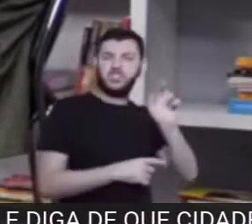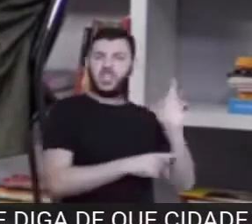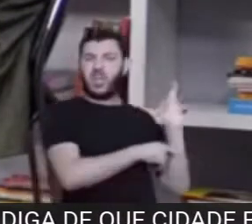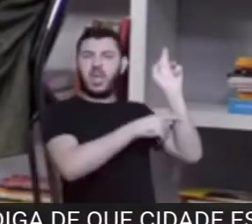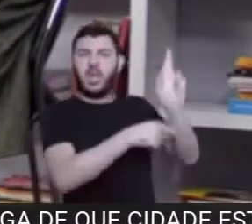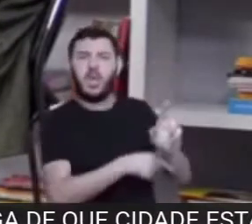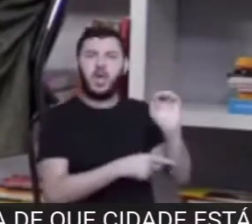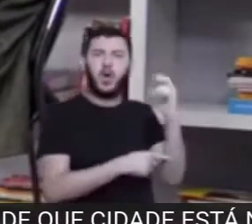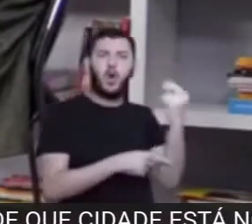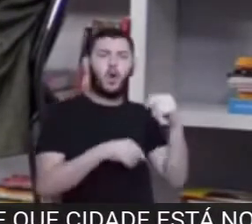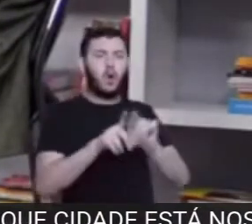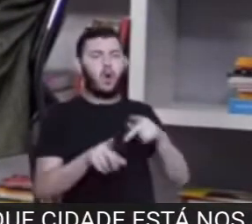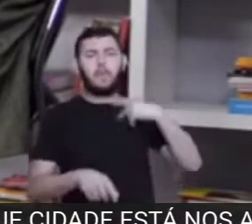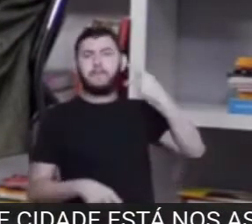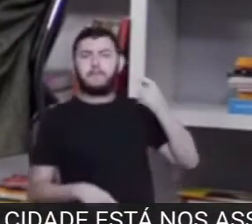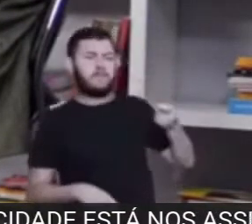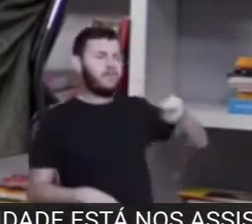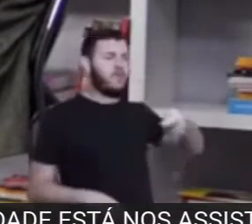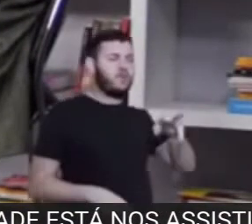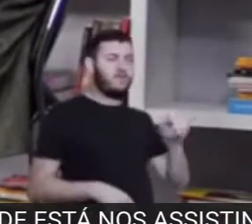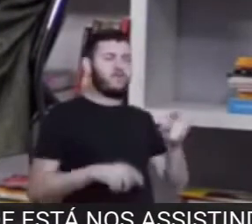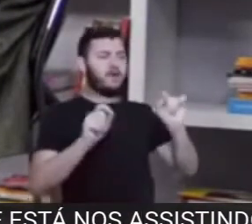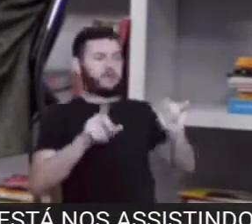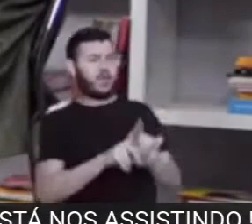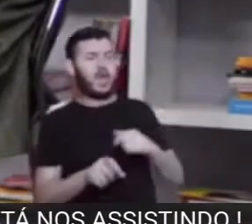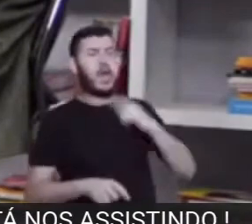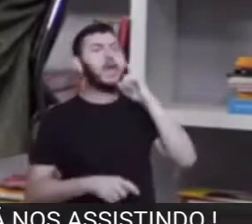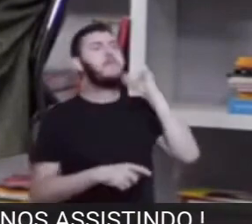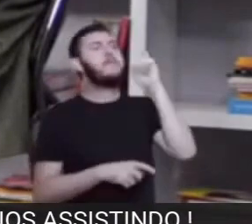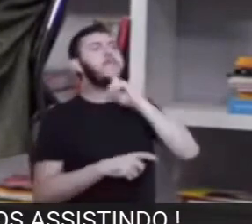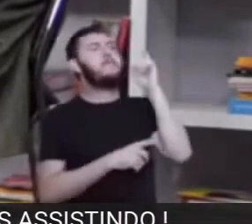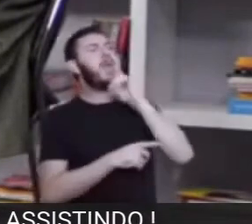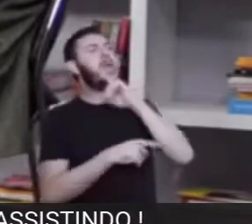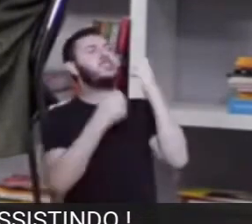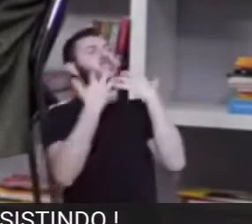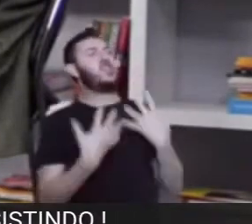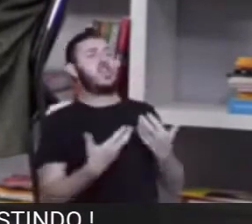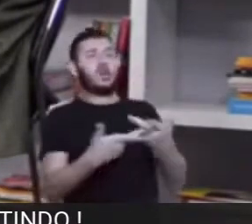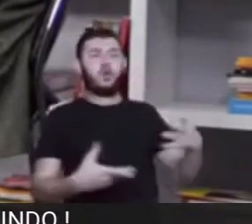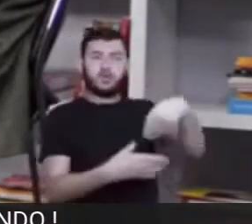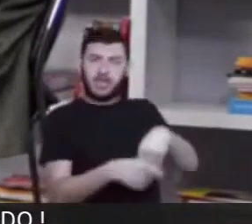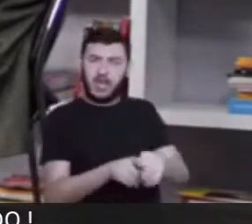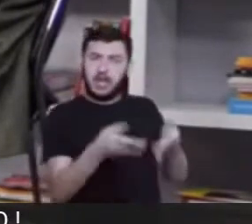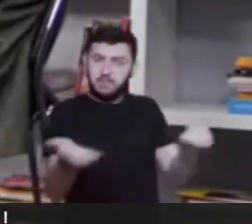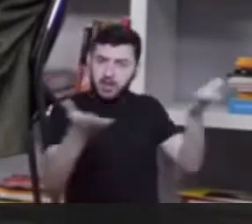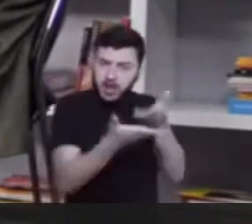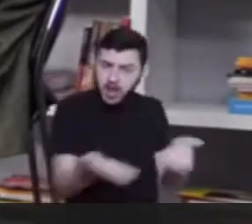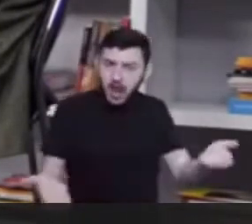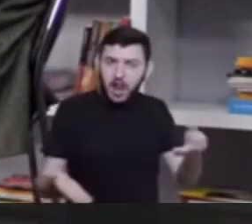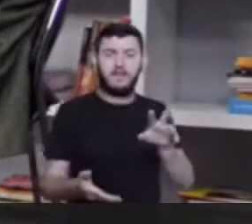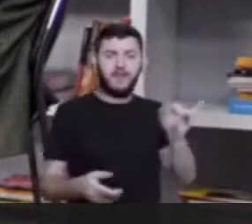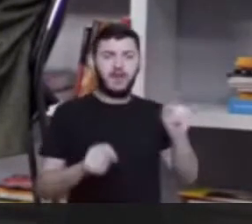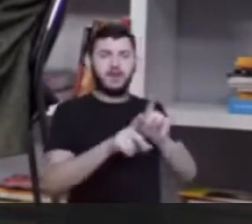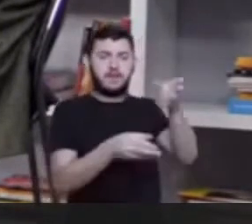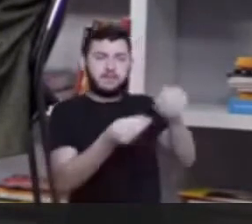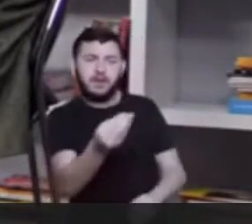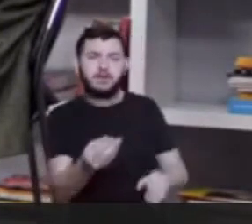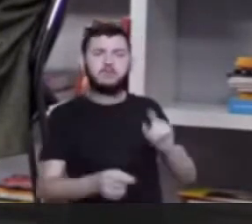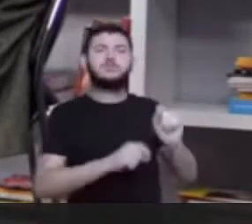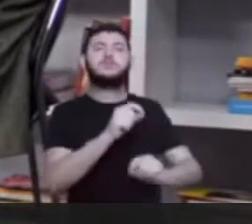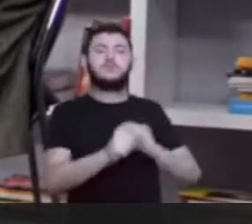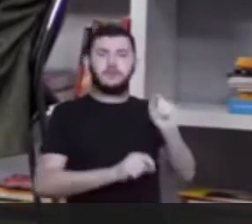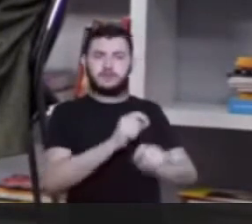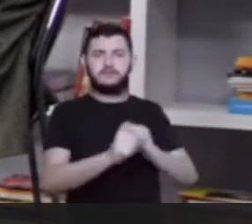fez as mentiras na Lava Jato. Quem vai pagar o pato da reforma administrativa é o povo pobre que coloca a mão na massa, o povo que